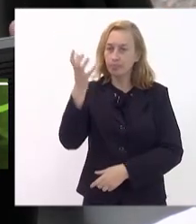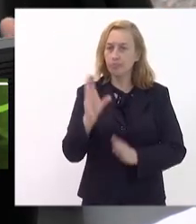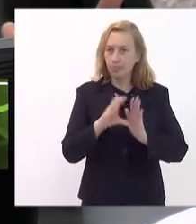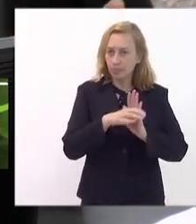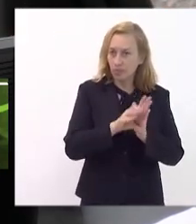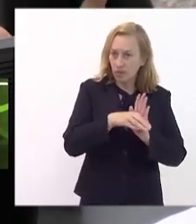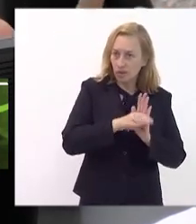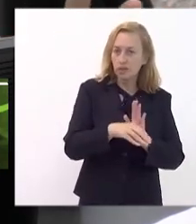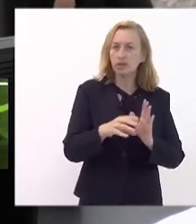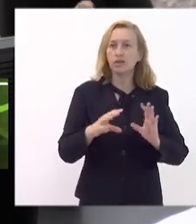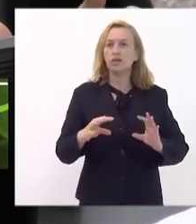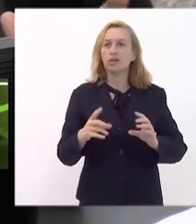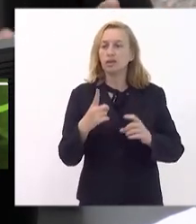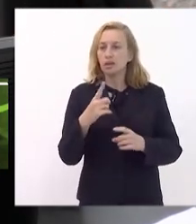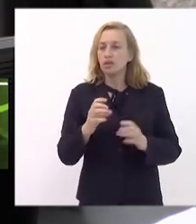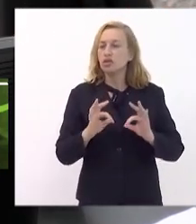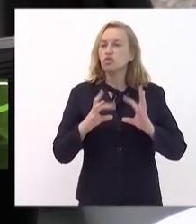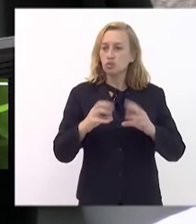conceito, de resiliência.